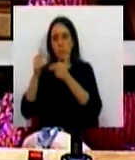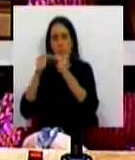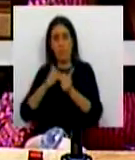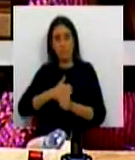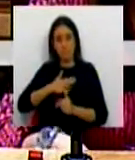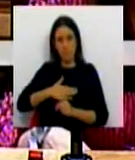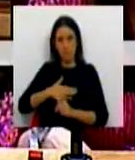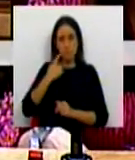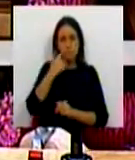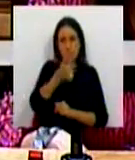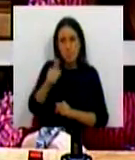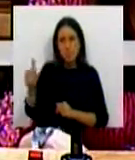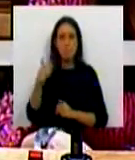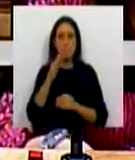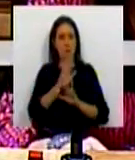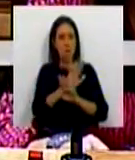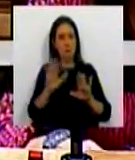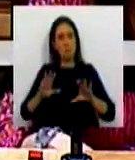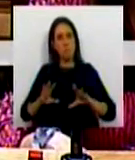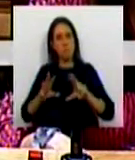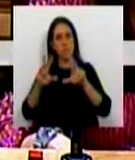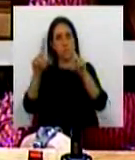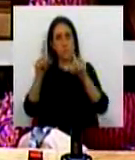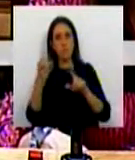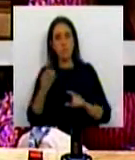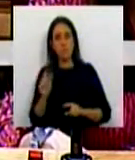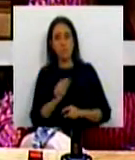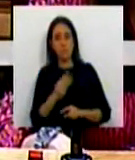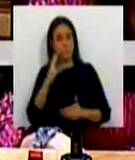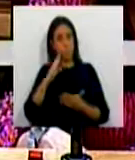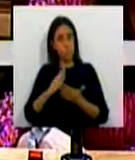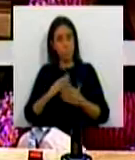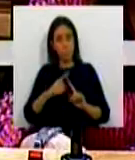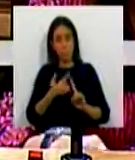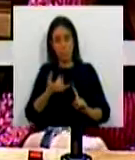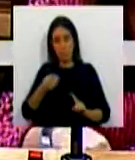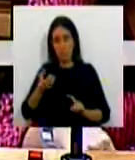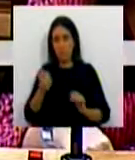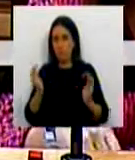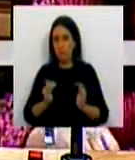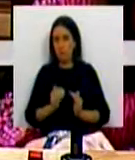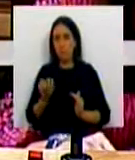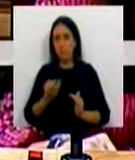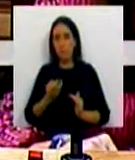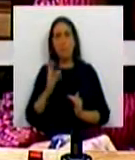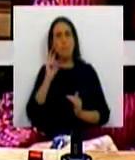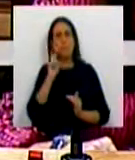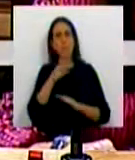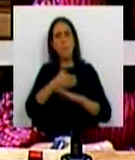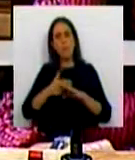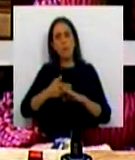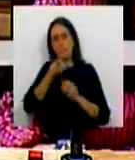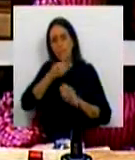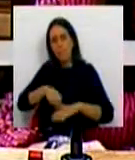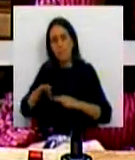está em crescimento e, depois de uma forte queda no último trimestre de 2015, onde perdeu metade do seu valor, já